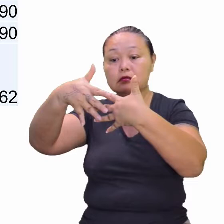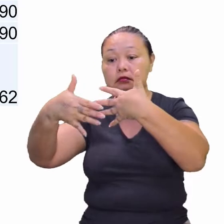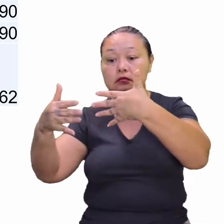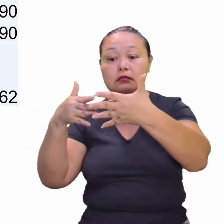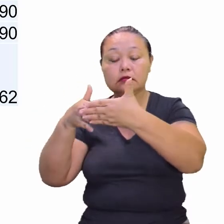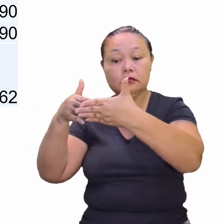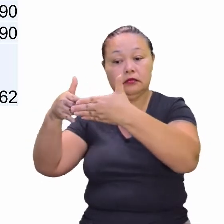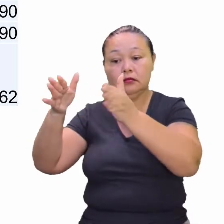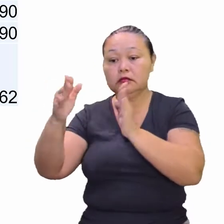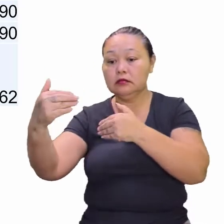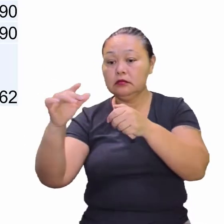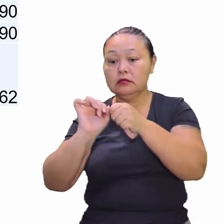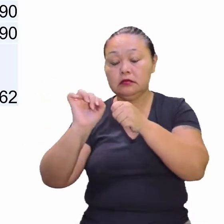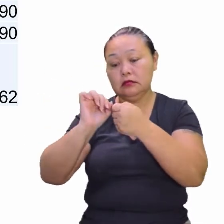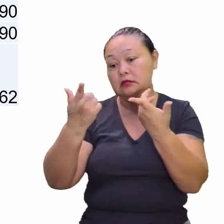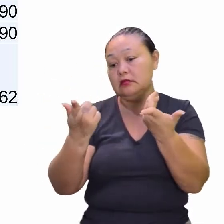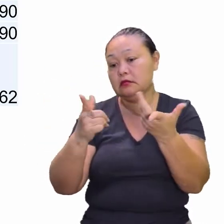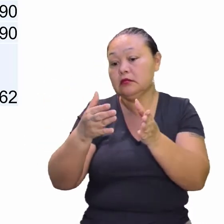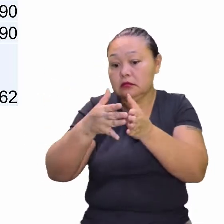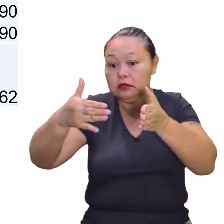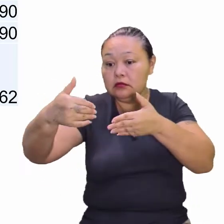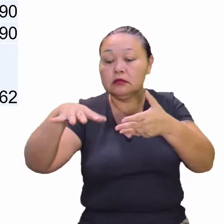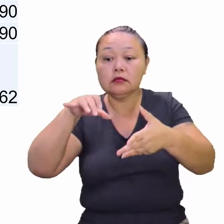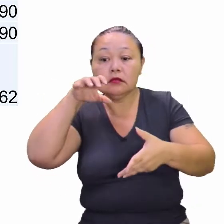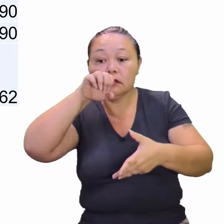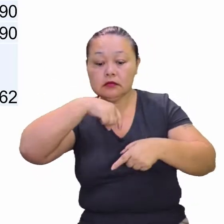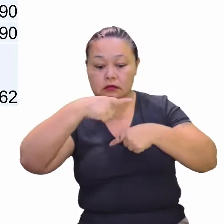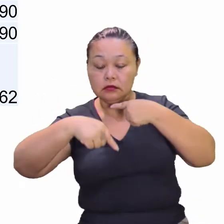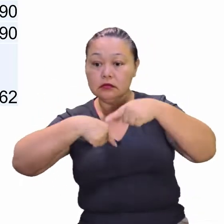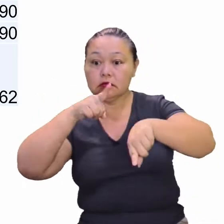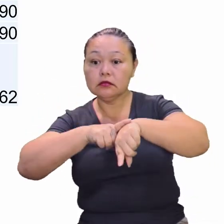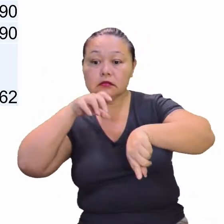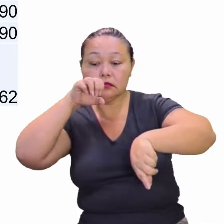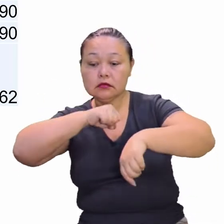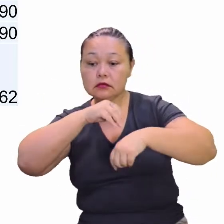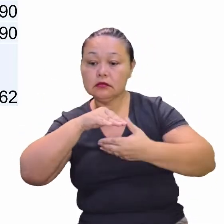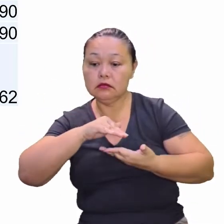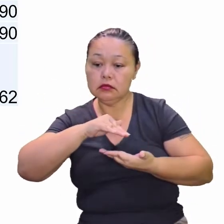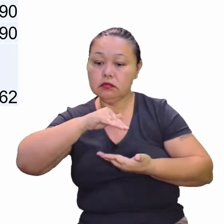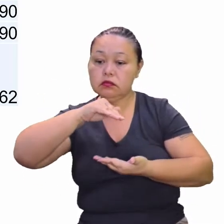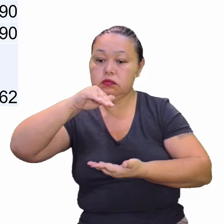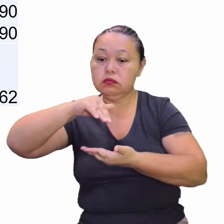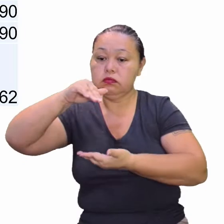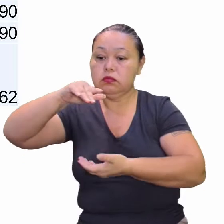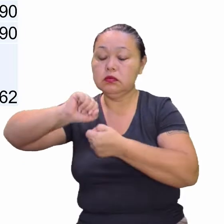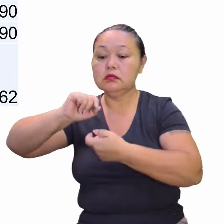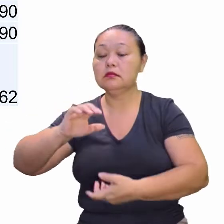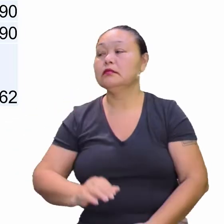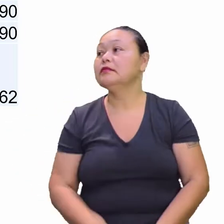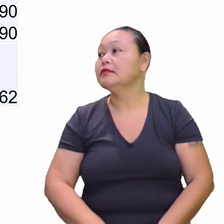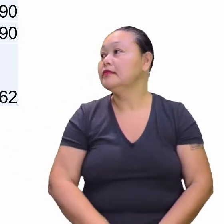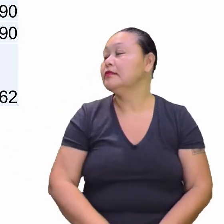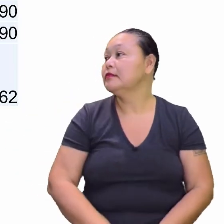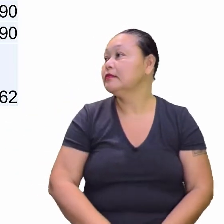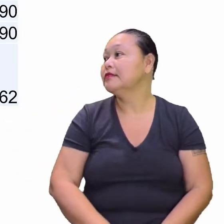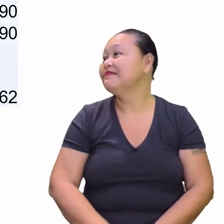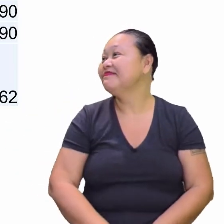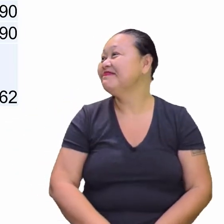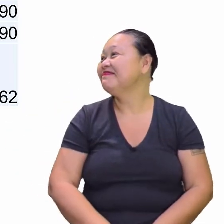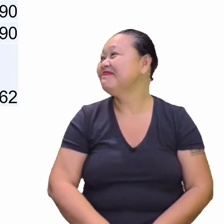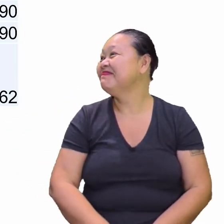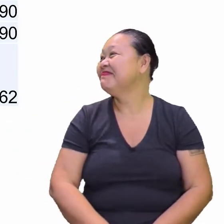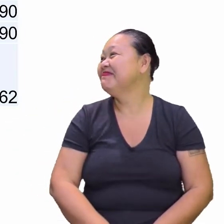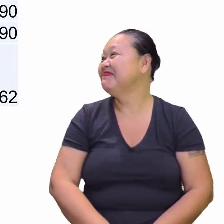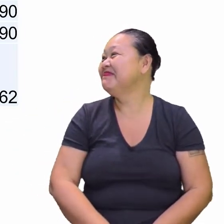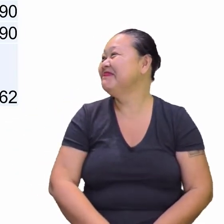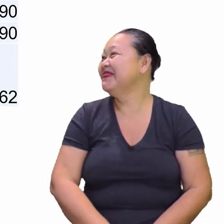grande crescimento nas granjas, né? Onde acelera todo o processo de crescimento. Alguma observação, professor?